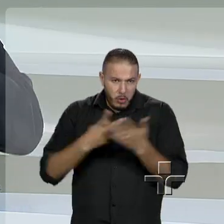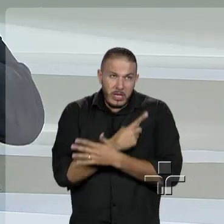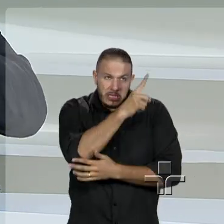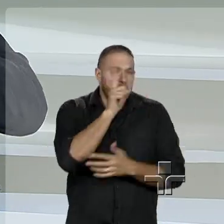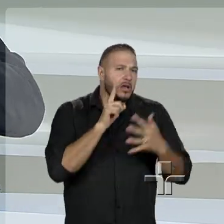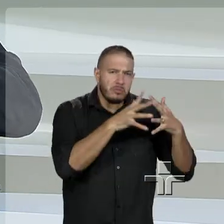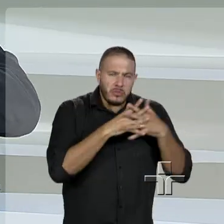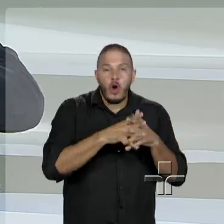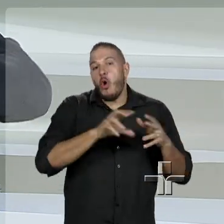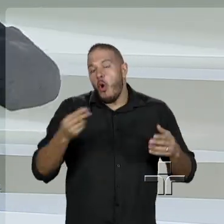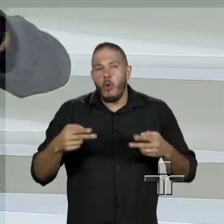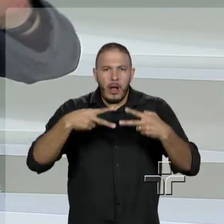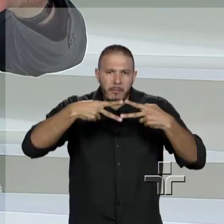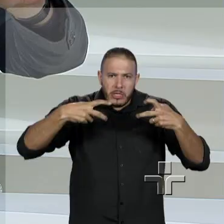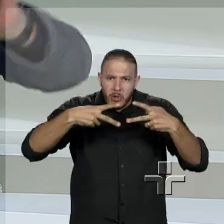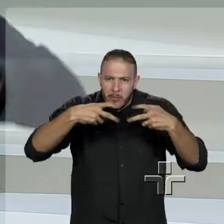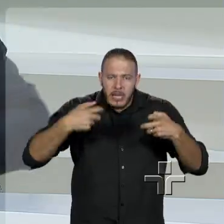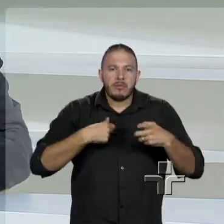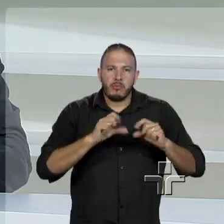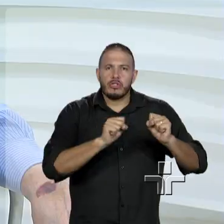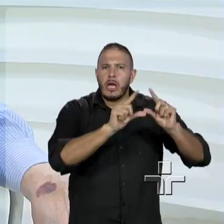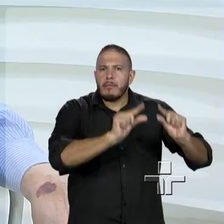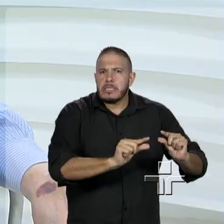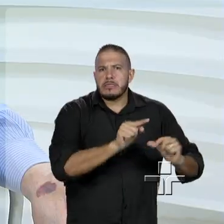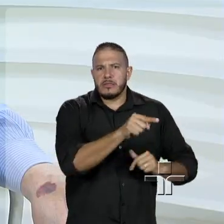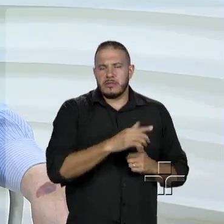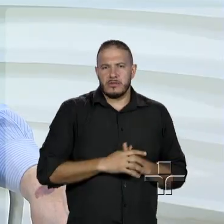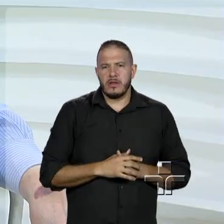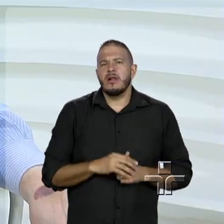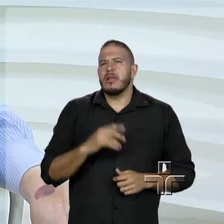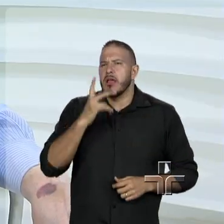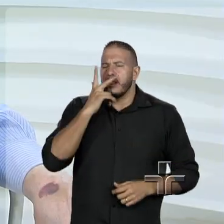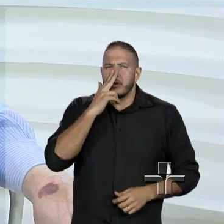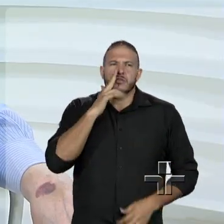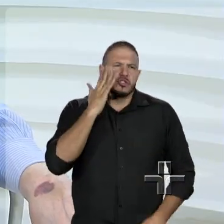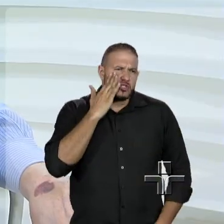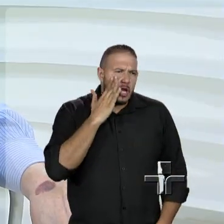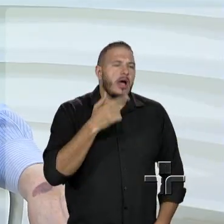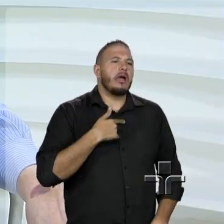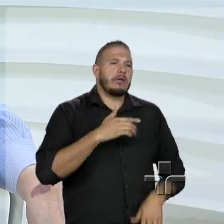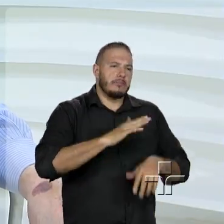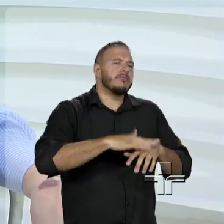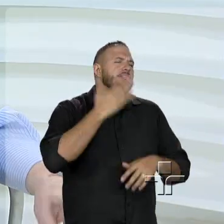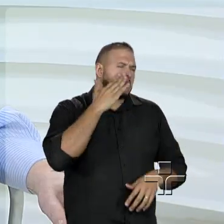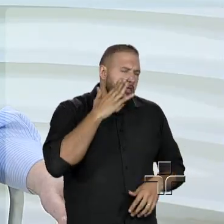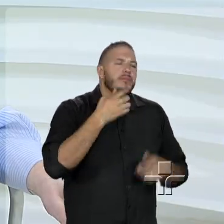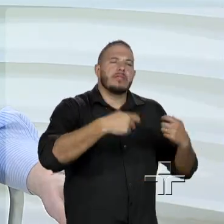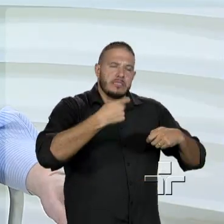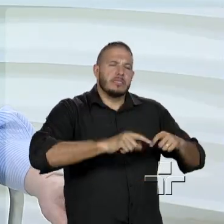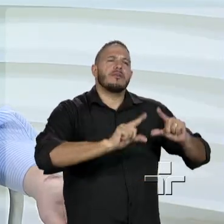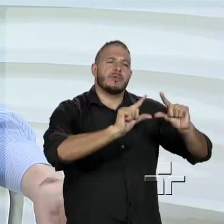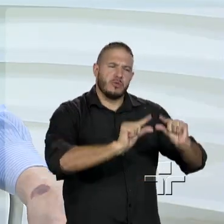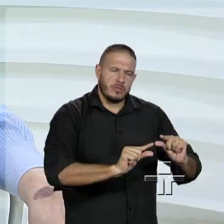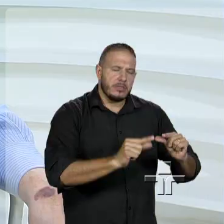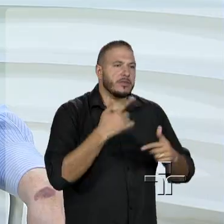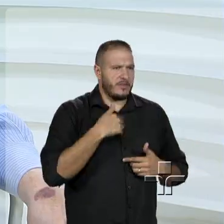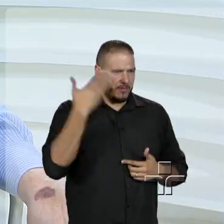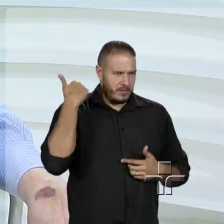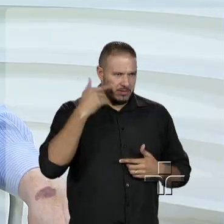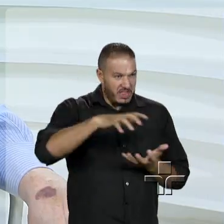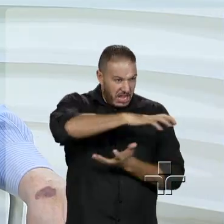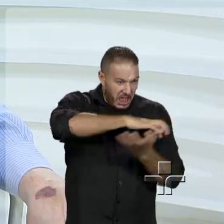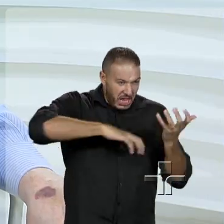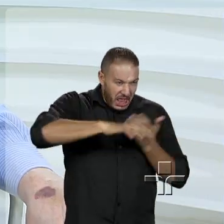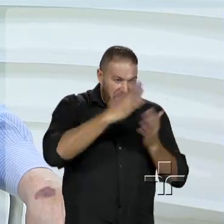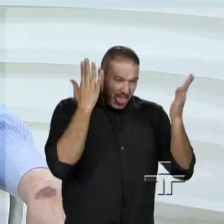ou a Petrobras poderia suavizar isso? Eu acho que eles já entenderam que precisa suavizar. Nesse negócio dos caminhoneiros, foi